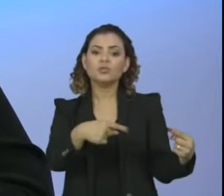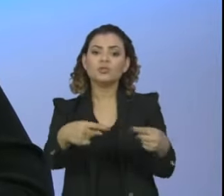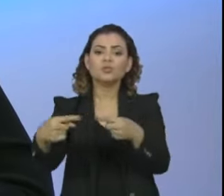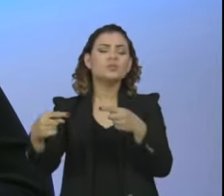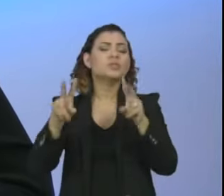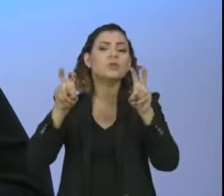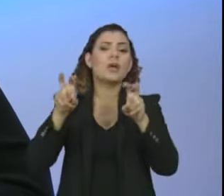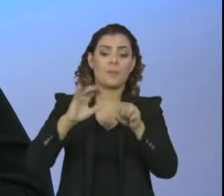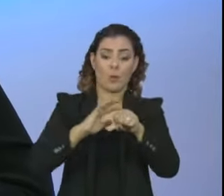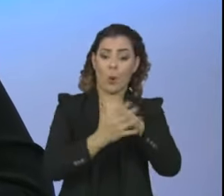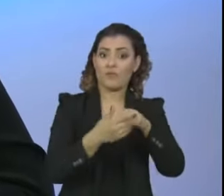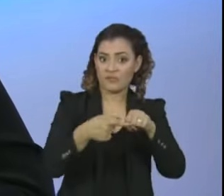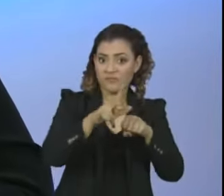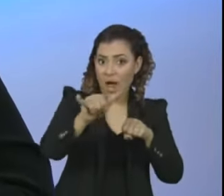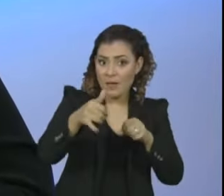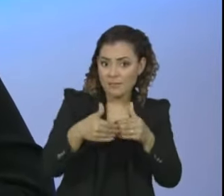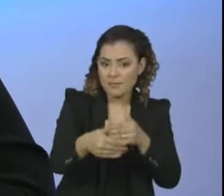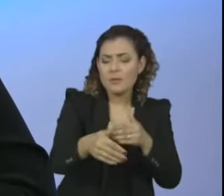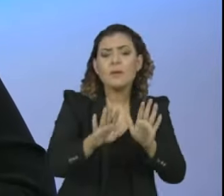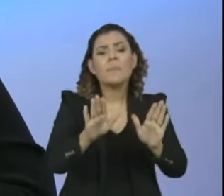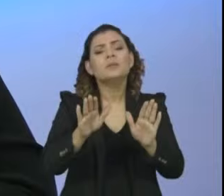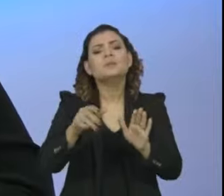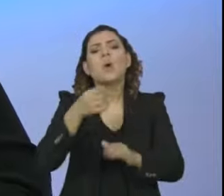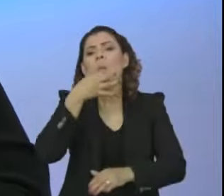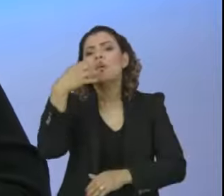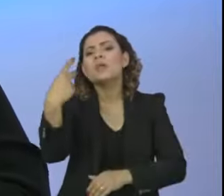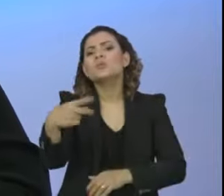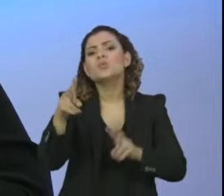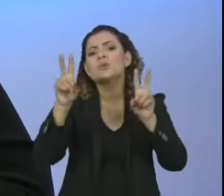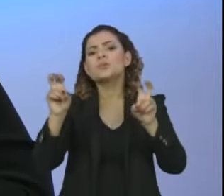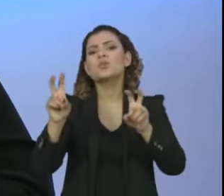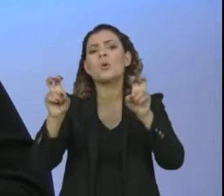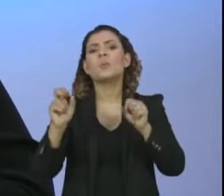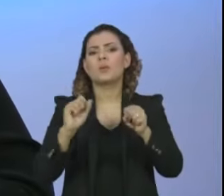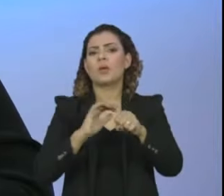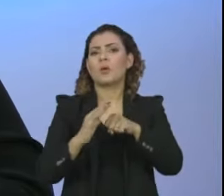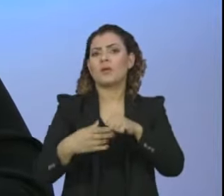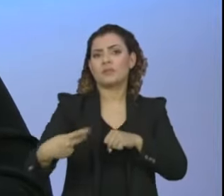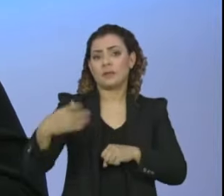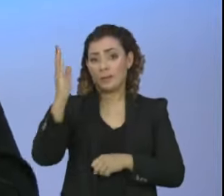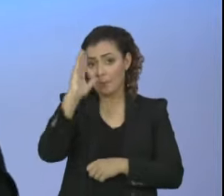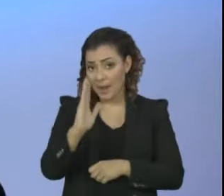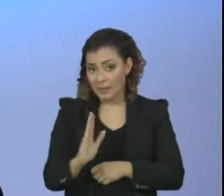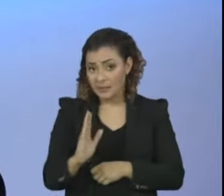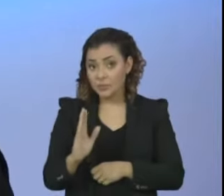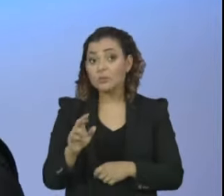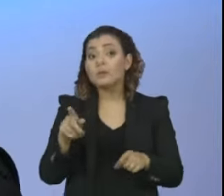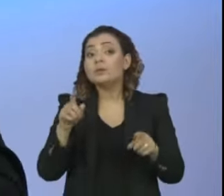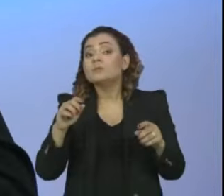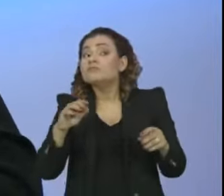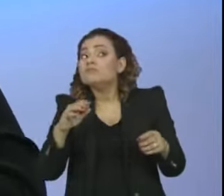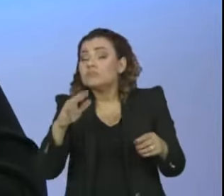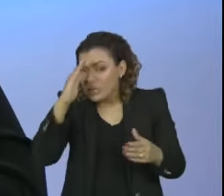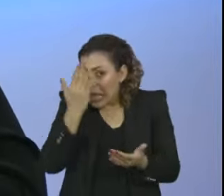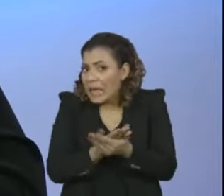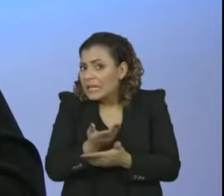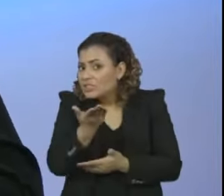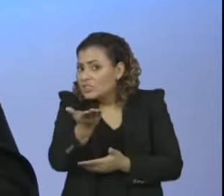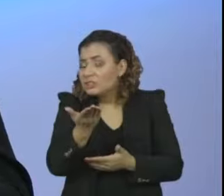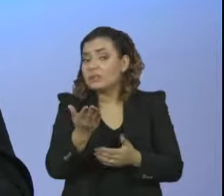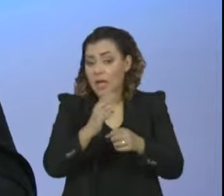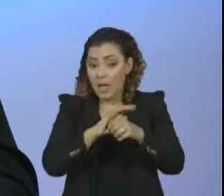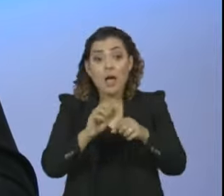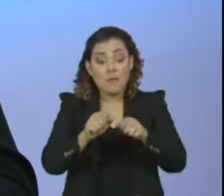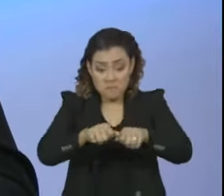discutidos está a pandemias eu queria saber que avaliação o senhor tá fazendo da condução da pandemia no país esses for acha que após a